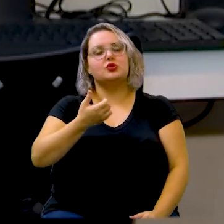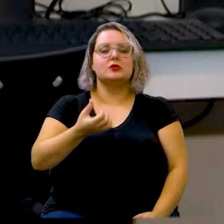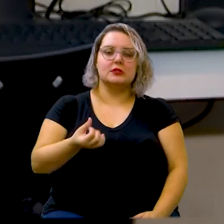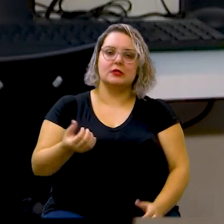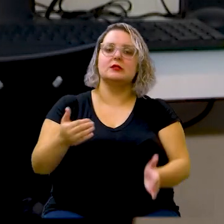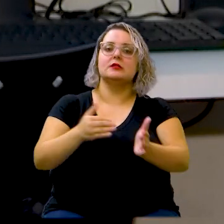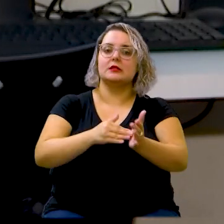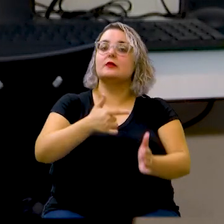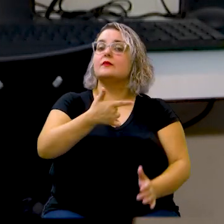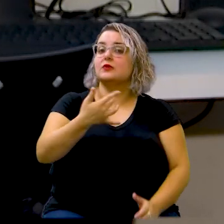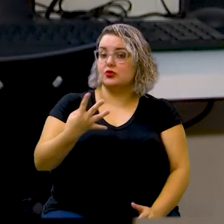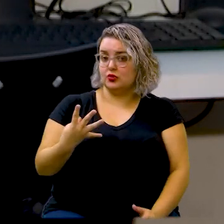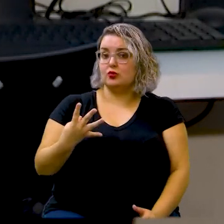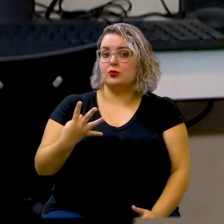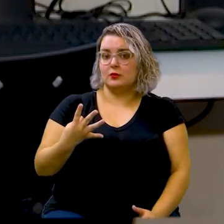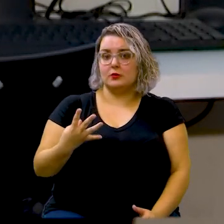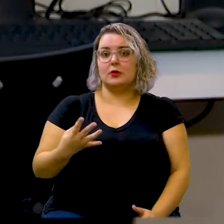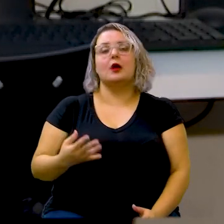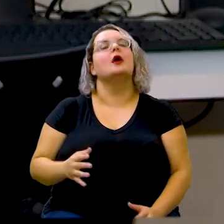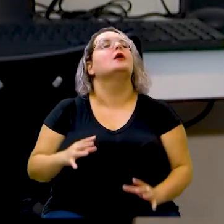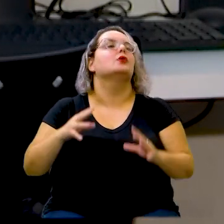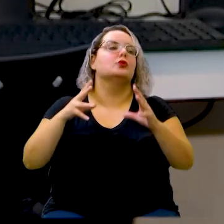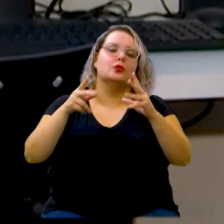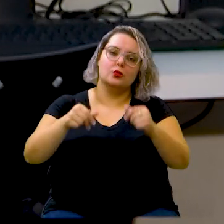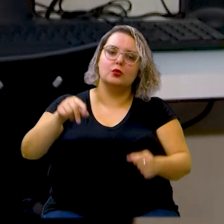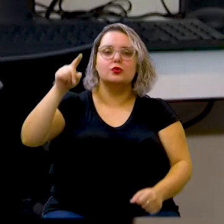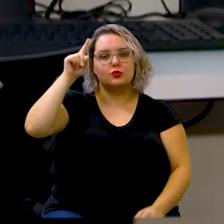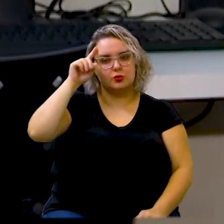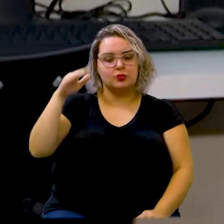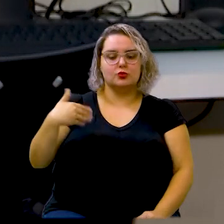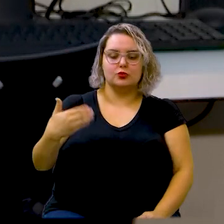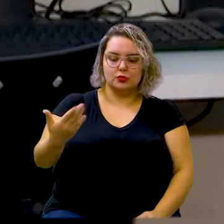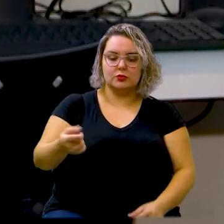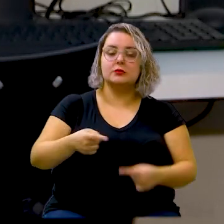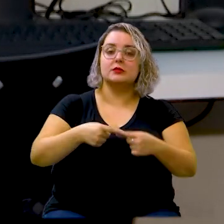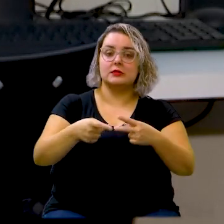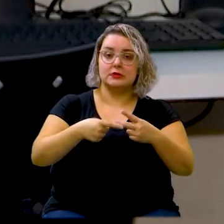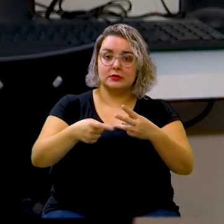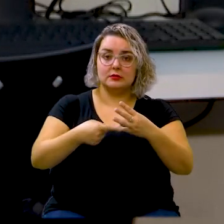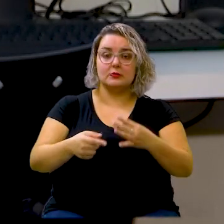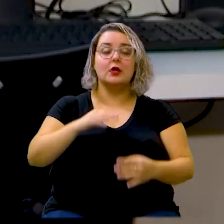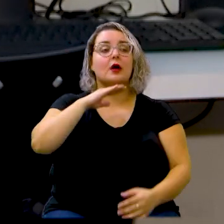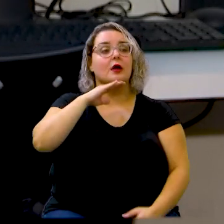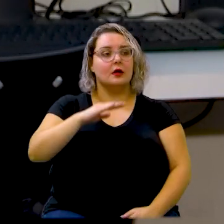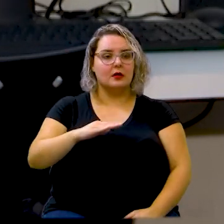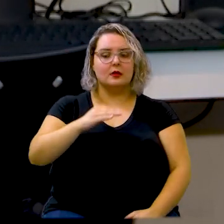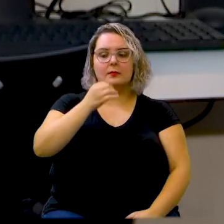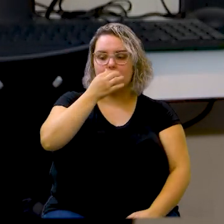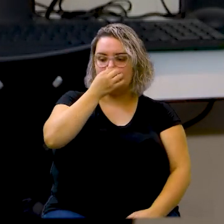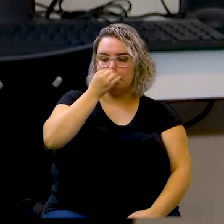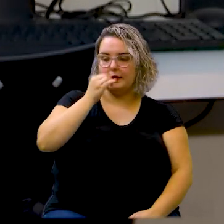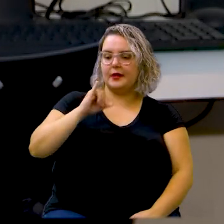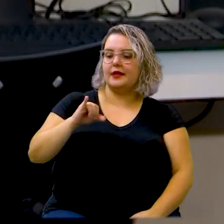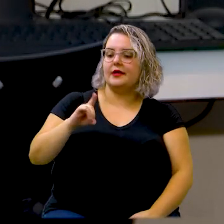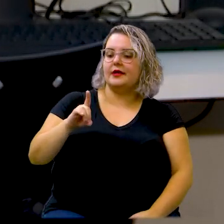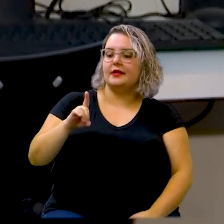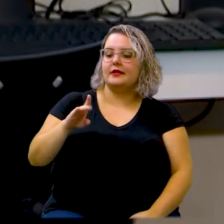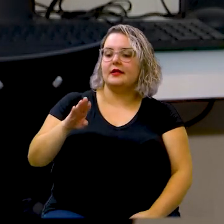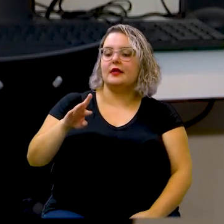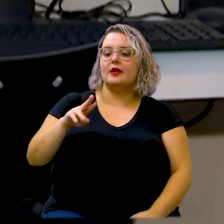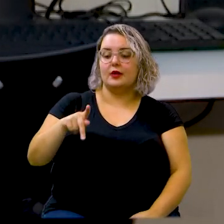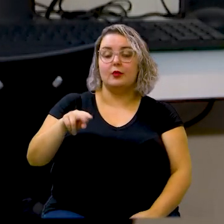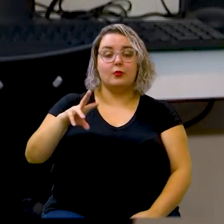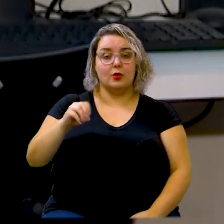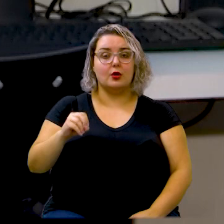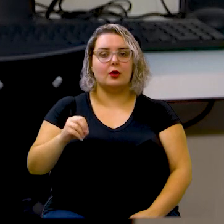24 anos. Esses jovens vêm todos os dias da semana no período da tarde. O IDPRO, Inclusão Digital